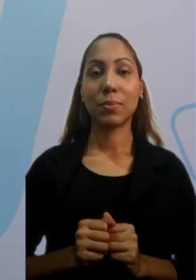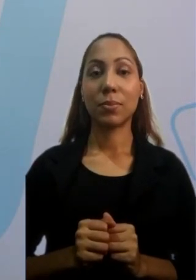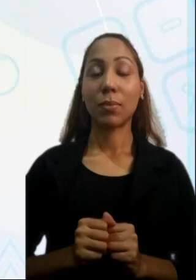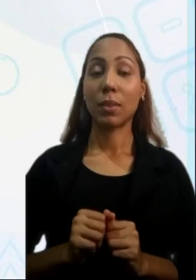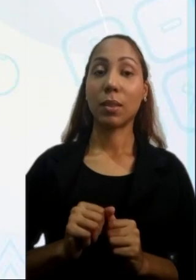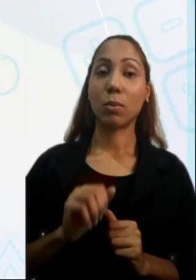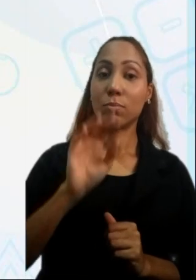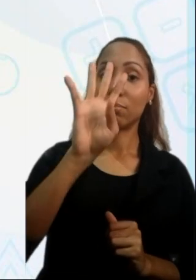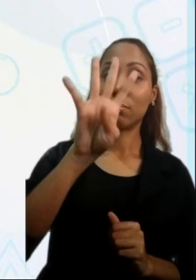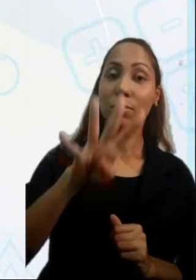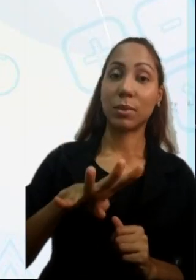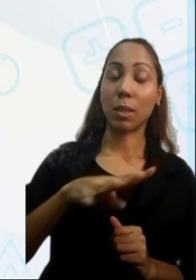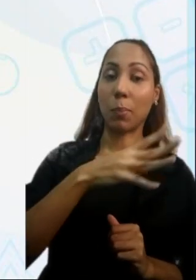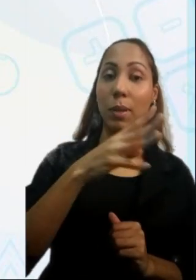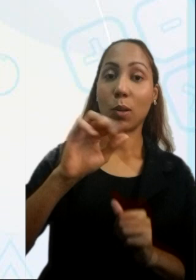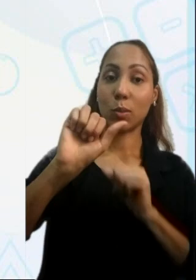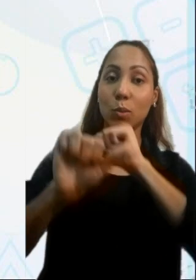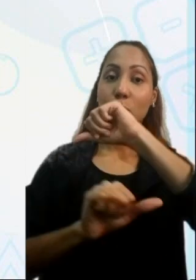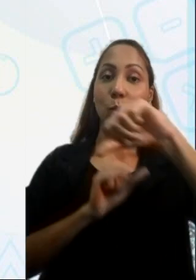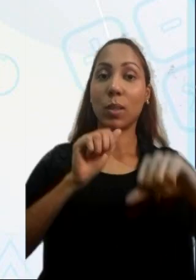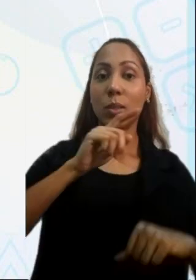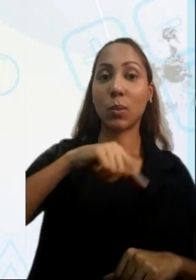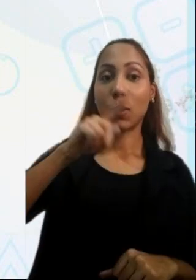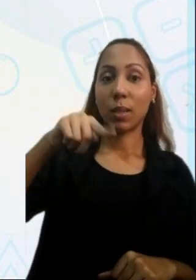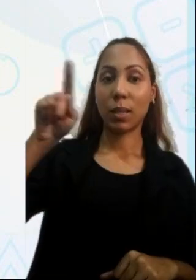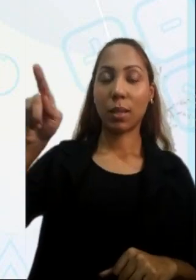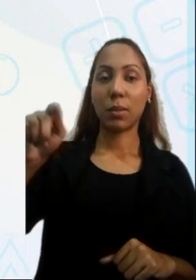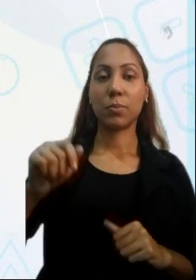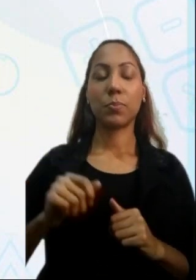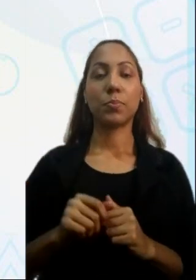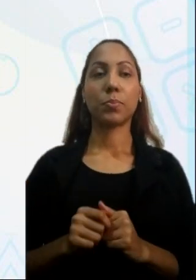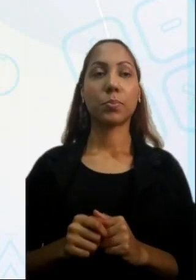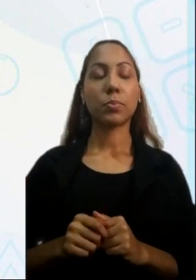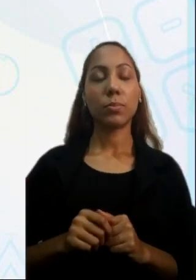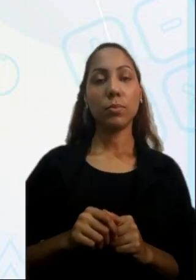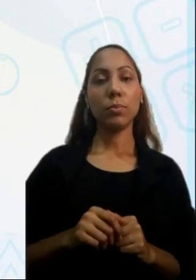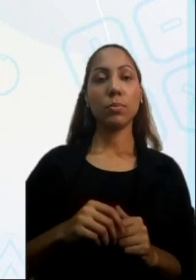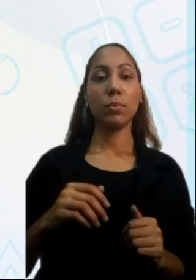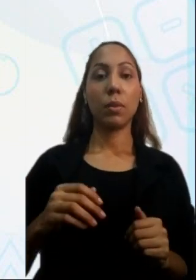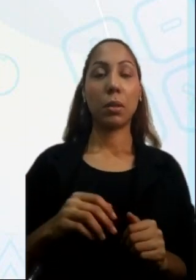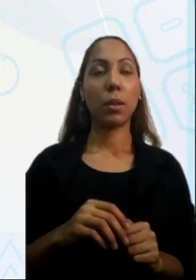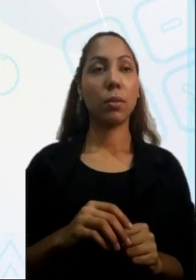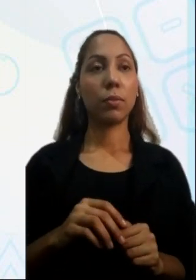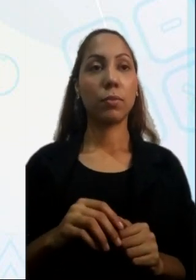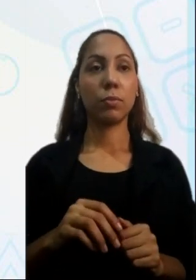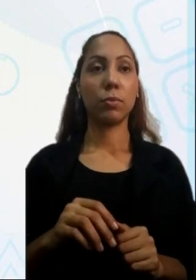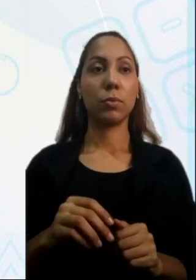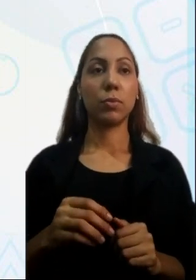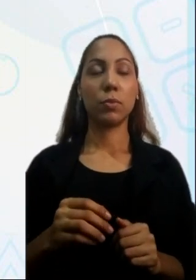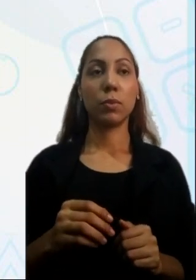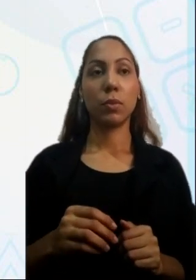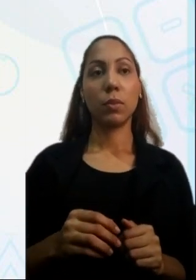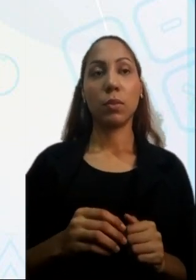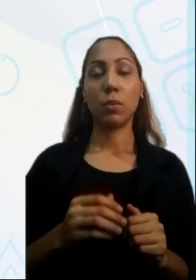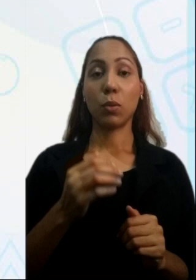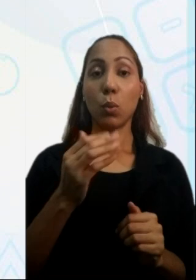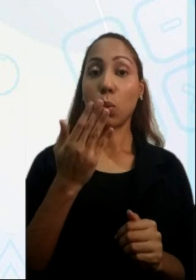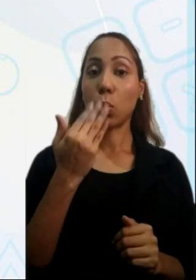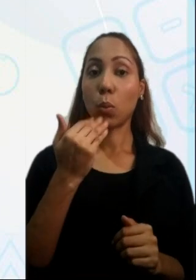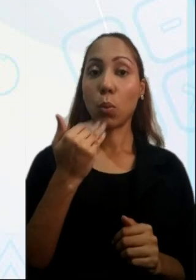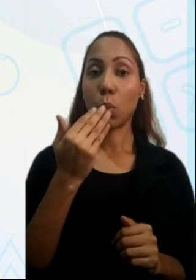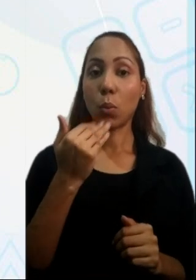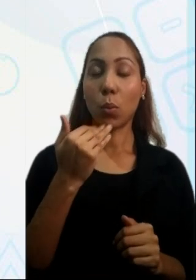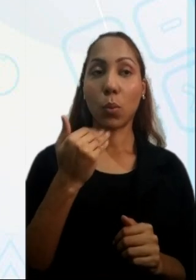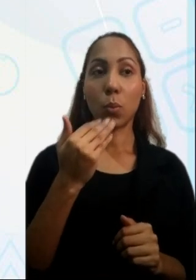Transformando a tabela em gráfico. Então, a mesma tabela, a gente pegou a preferência de alunos dos estudantes do módulo 3 da Escola Municipal Bom